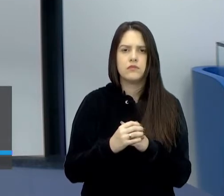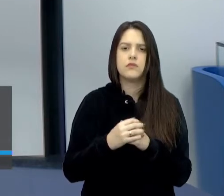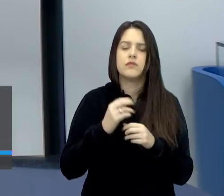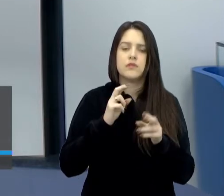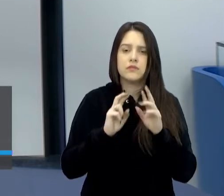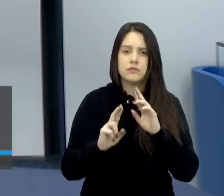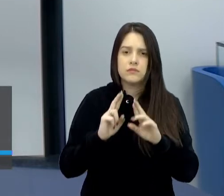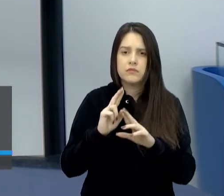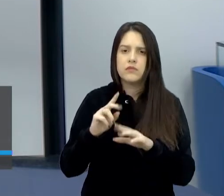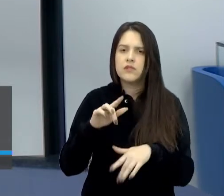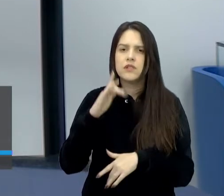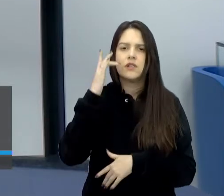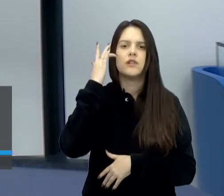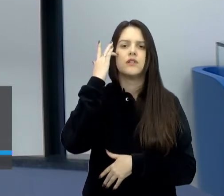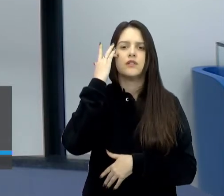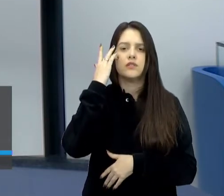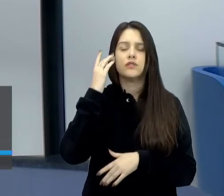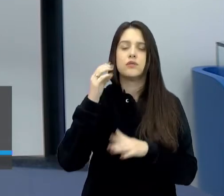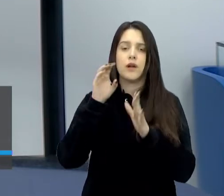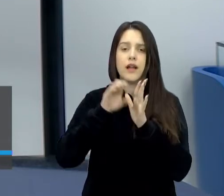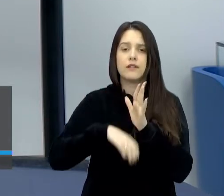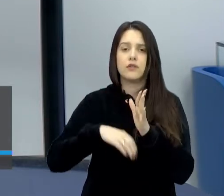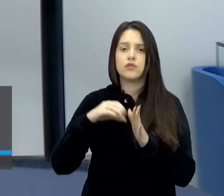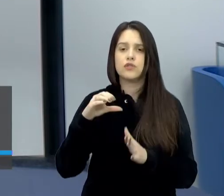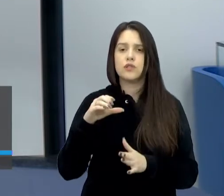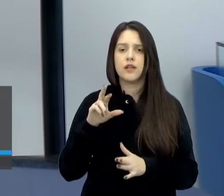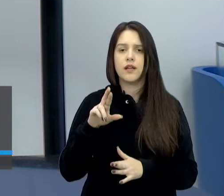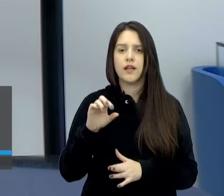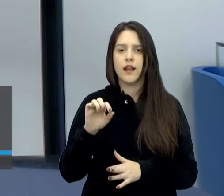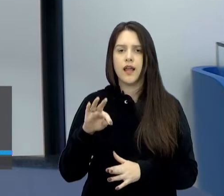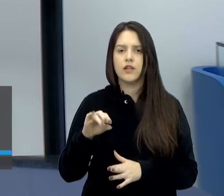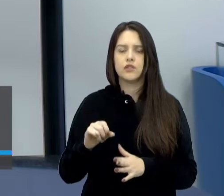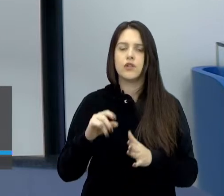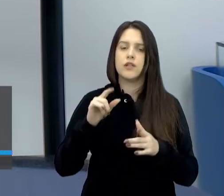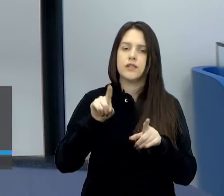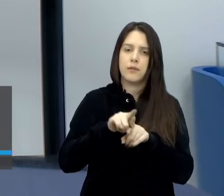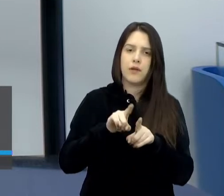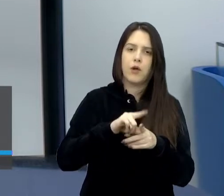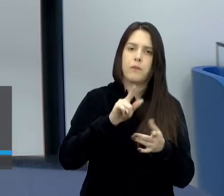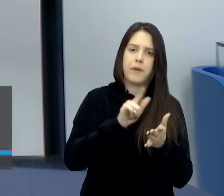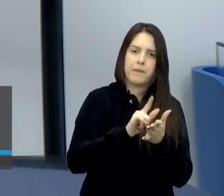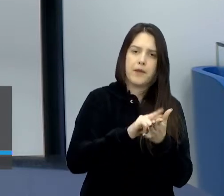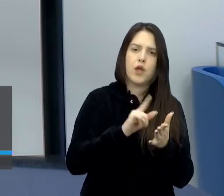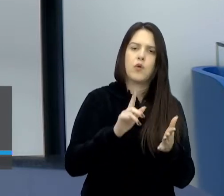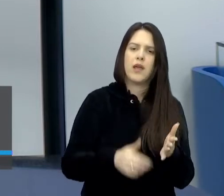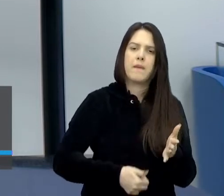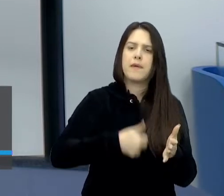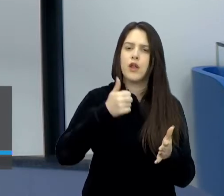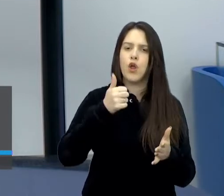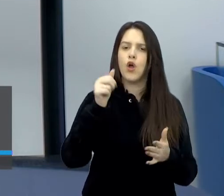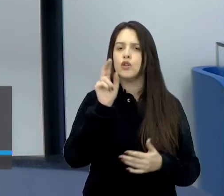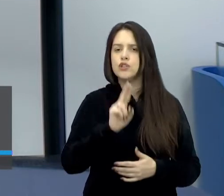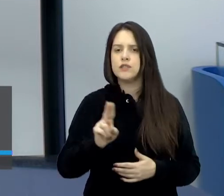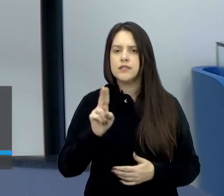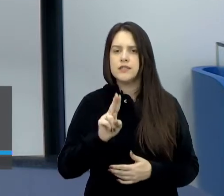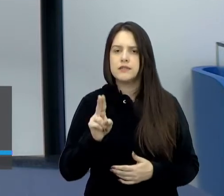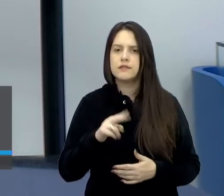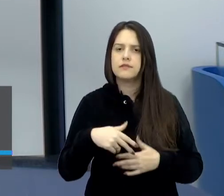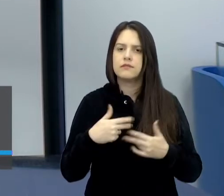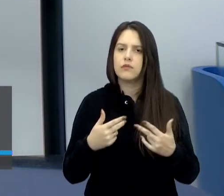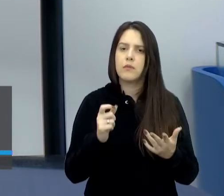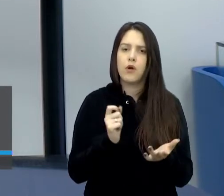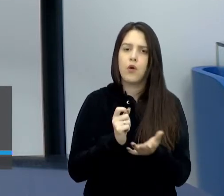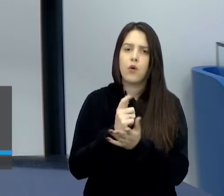desvantagens e vantagens do uso do cartão de crédito. O boleto bancário ou o cartão de crédito? O que é melhor utilizar aí na hora da gente fazer uma